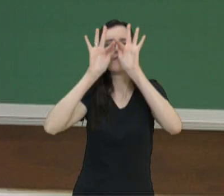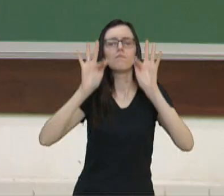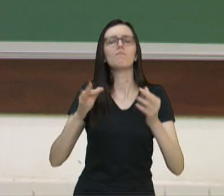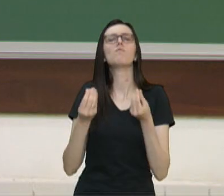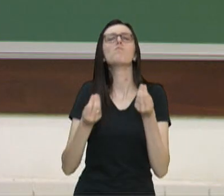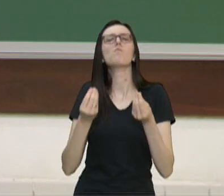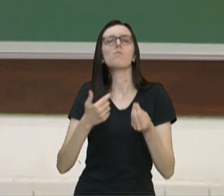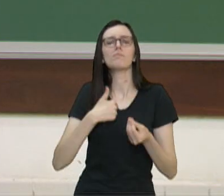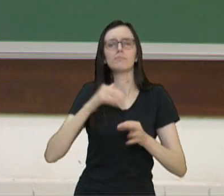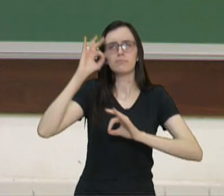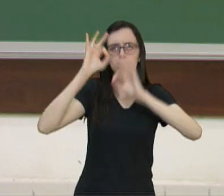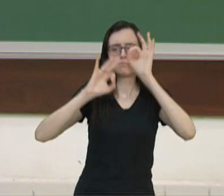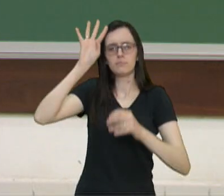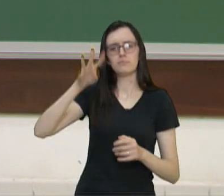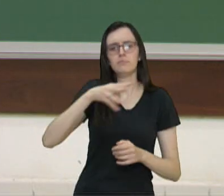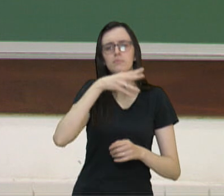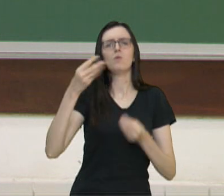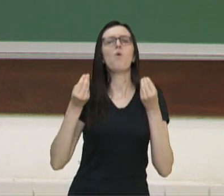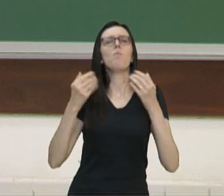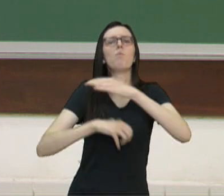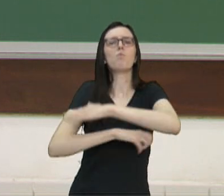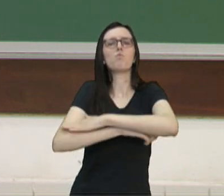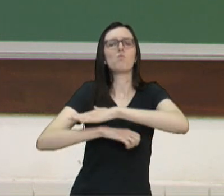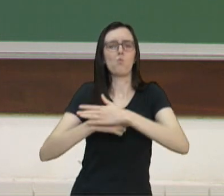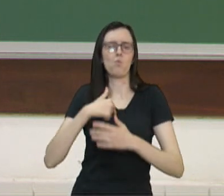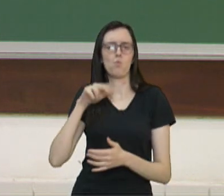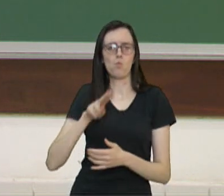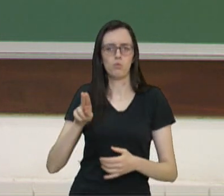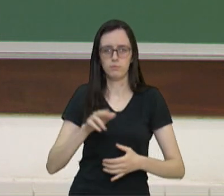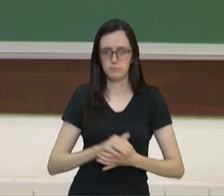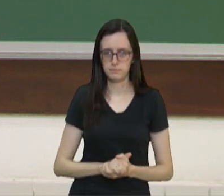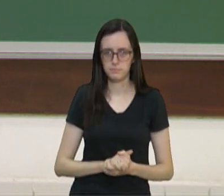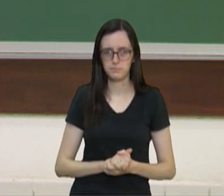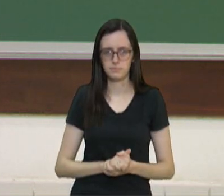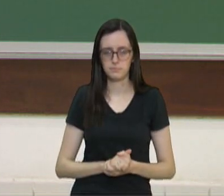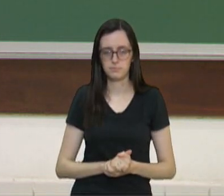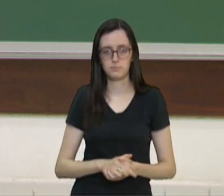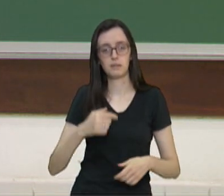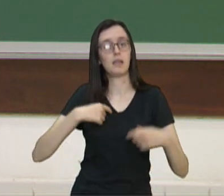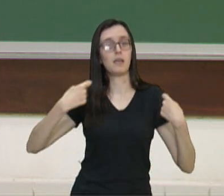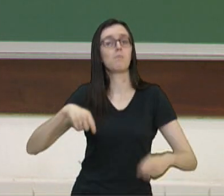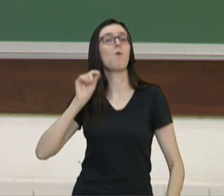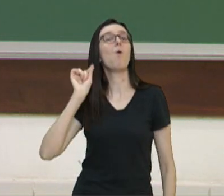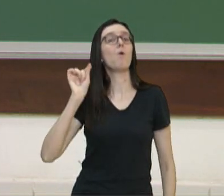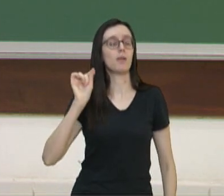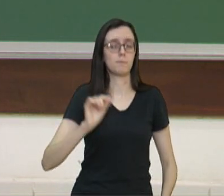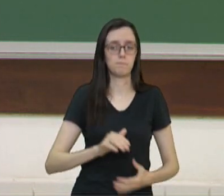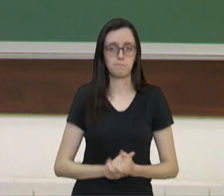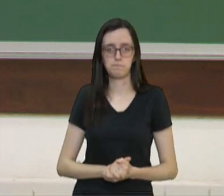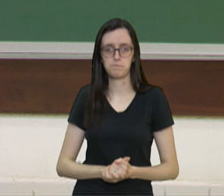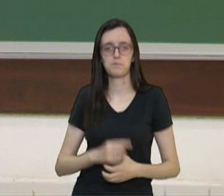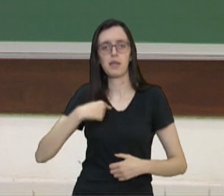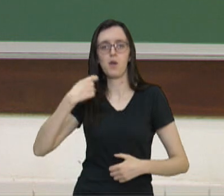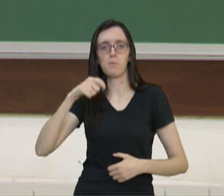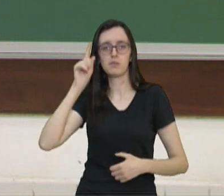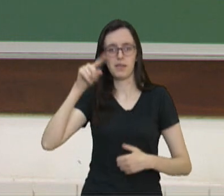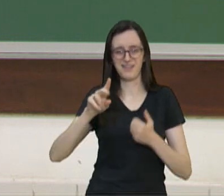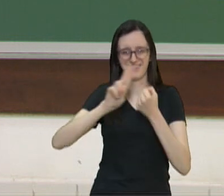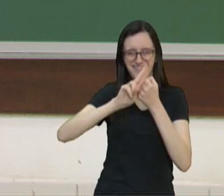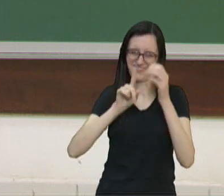Como é que eu monto a minha frase? Qual é a estrutura que eu uso? Eu preciso de uma question word, eu preciso de um